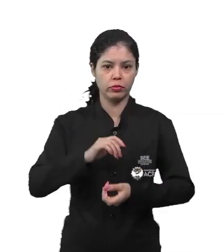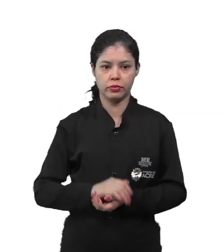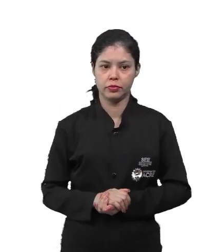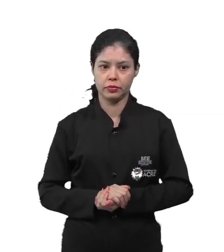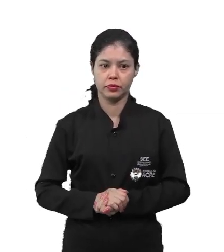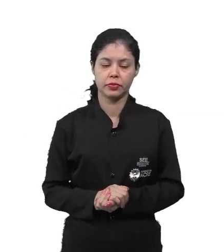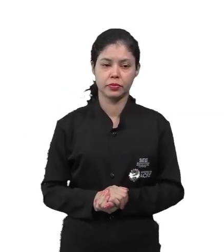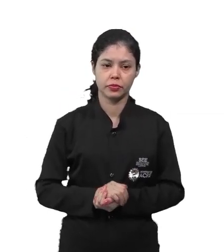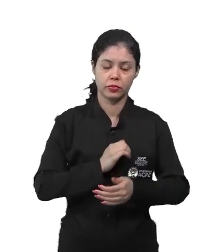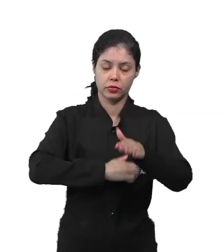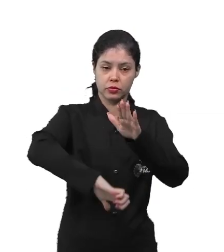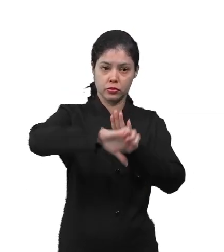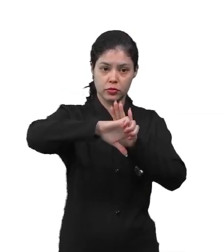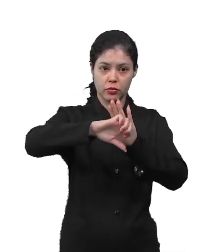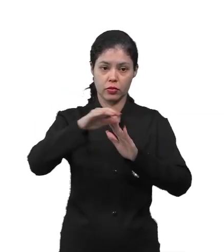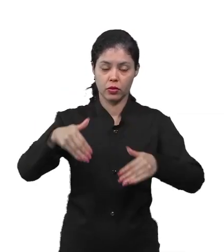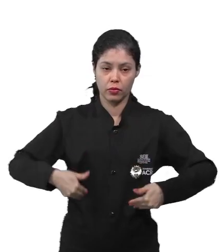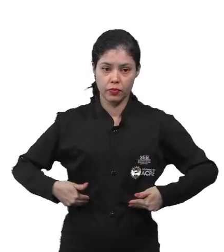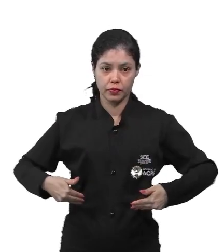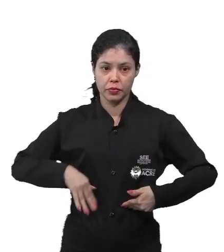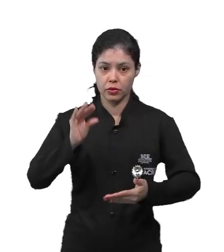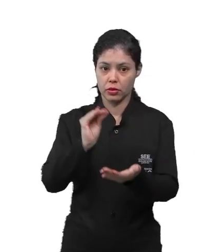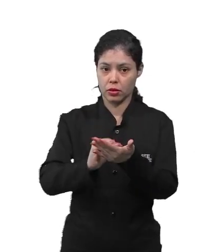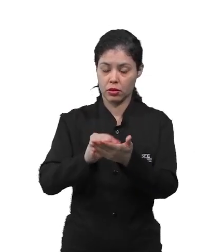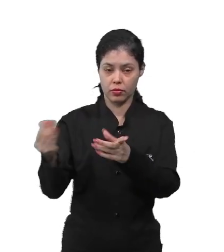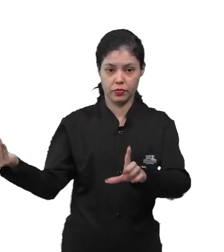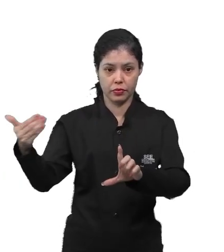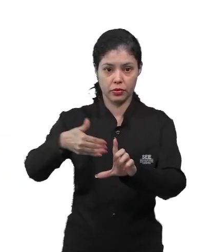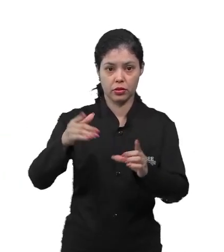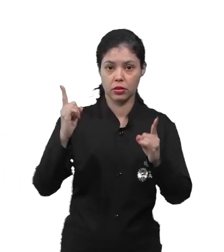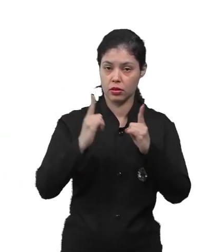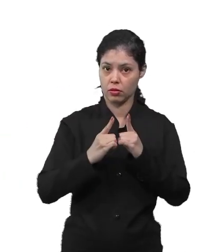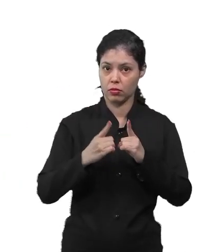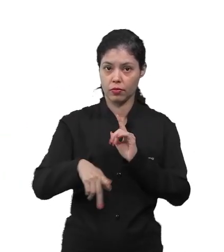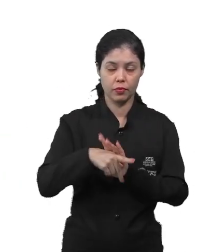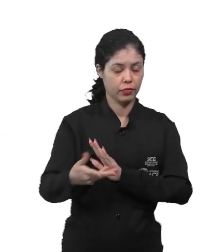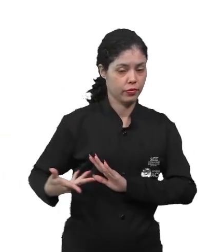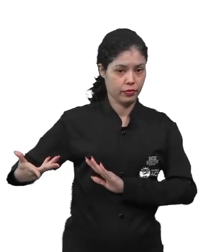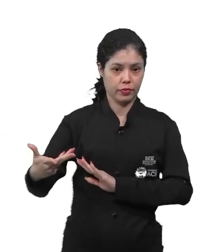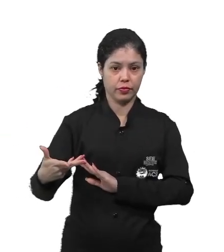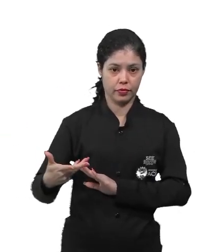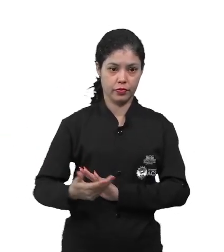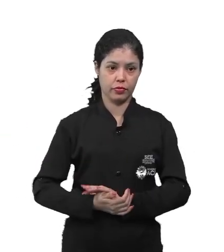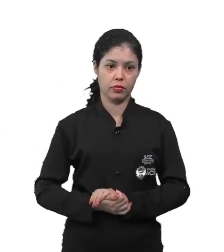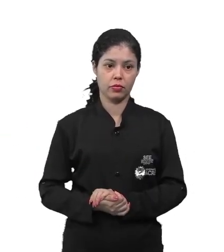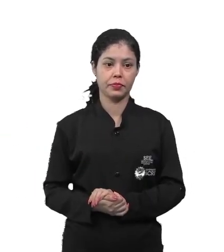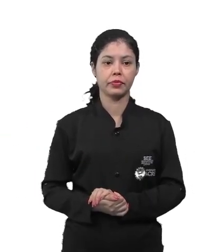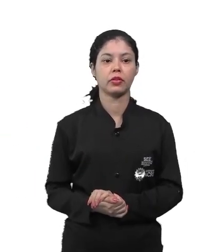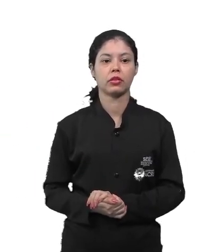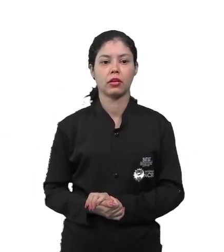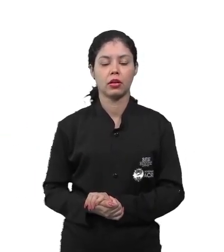Crises humanitárias como fome, a falta de acesso a serviços básicos.